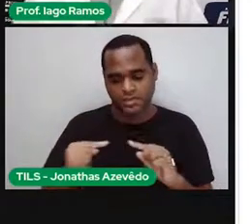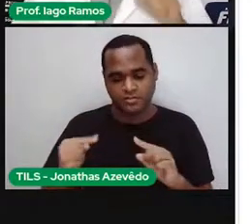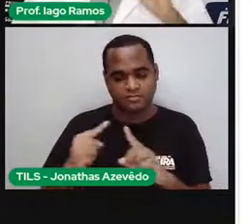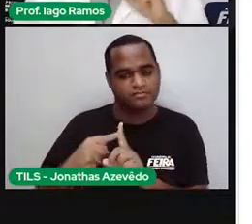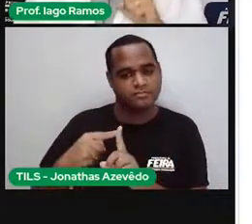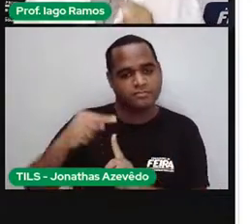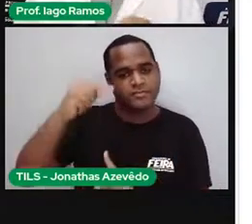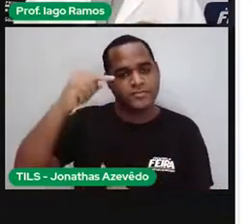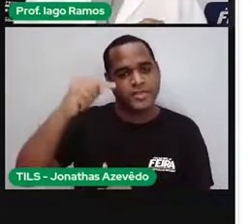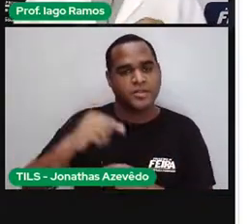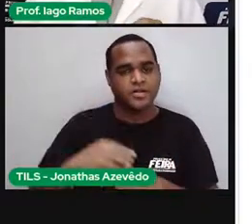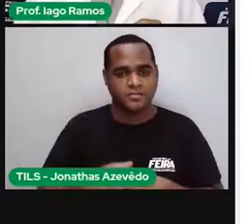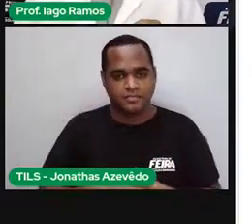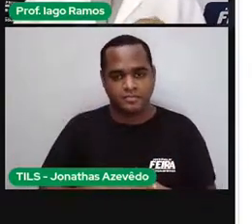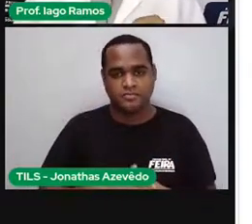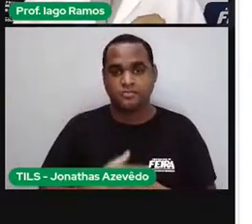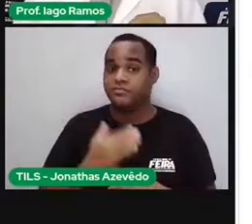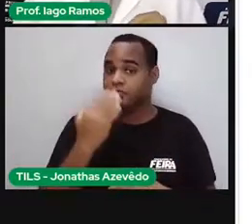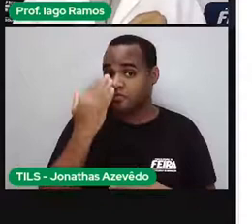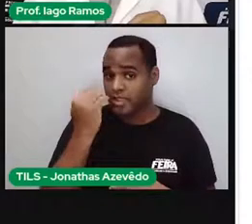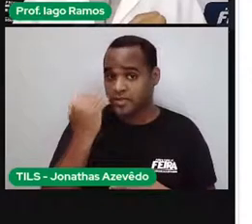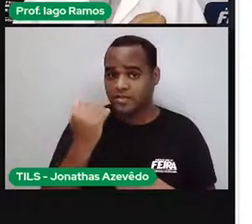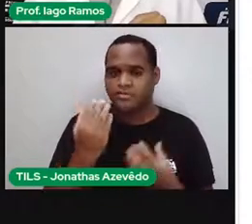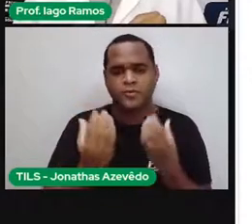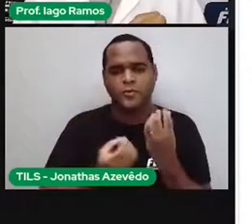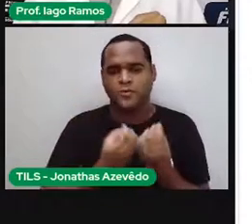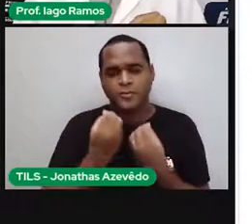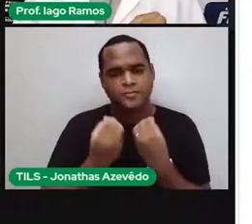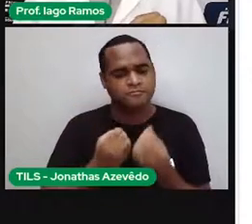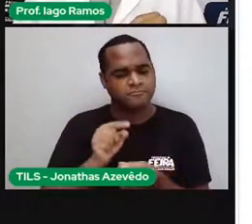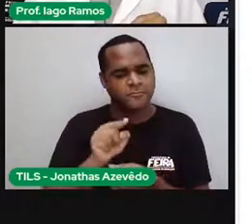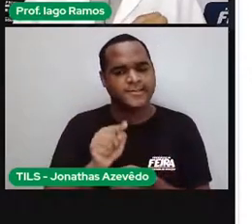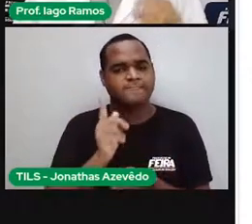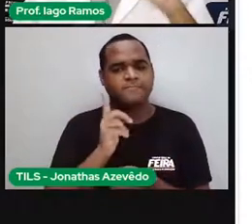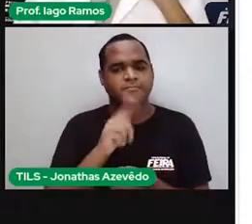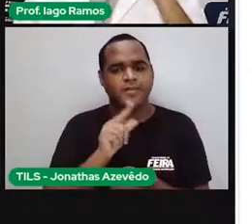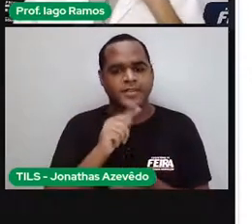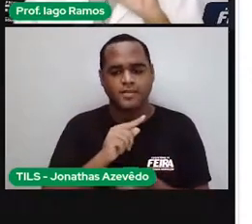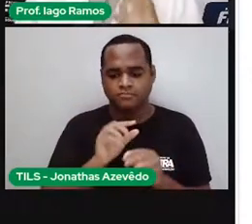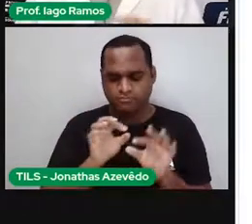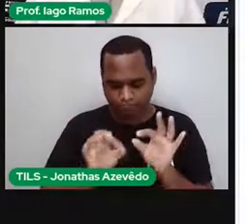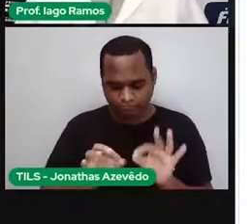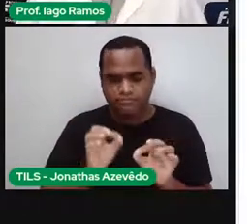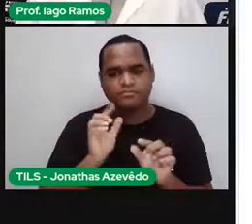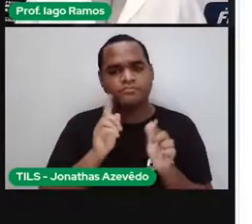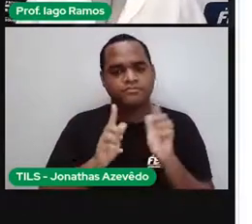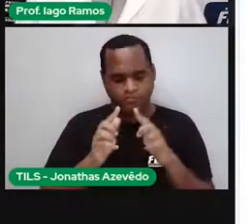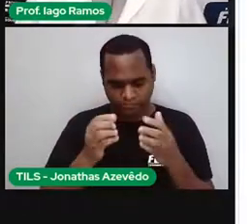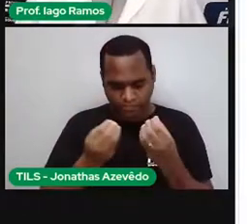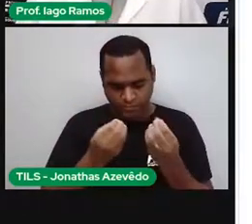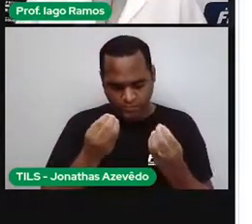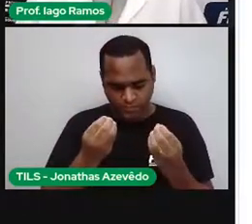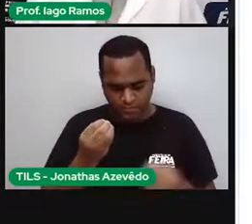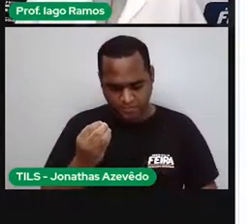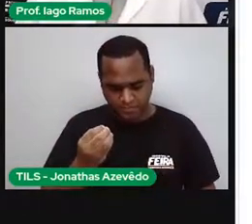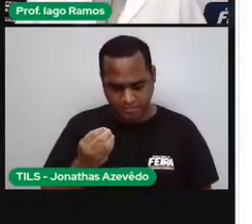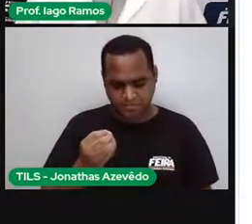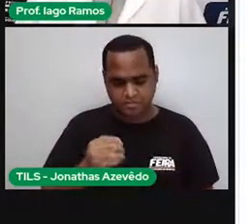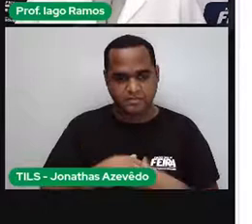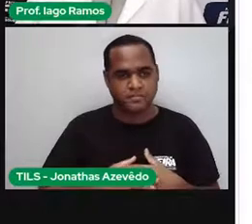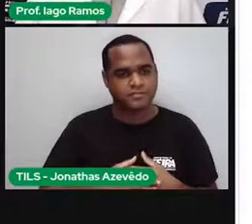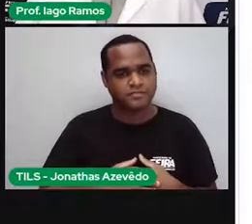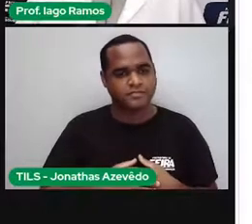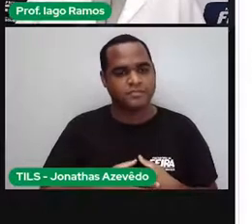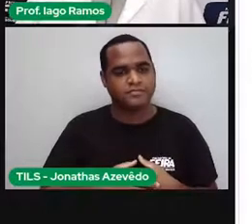altura sabendo disso como é que você vai achar a área do triângulo nós